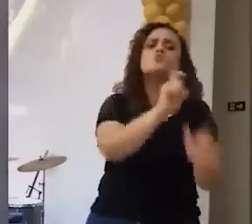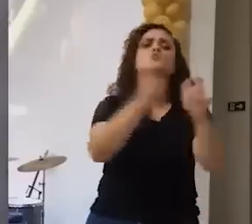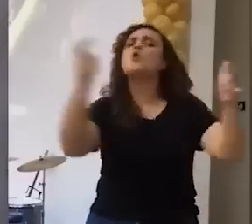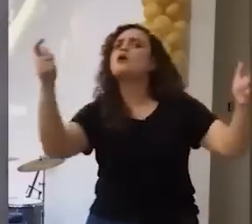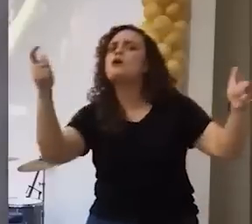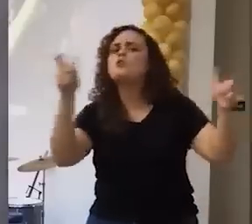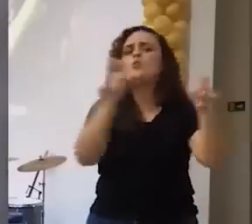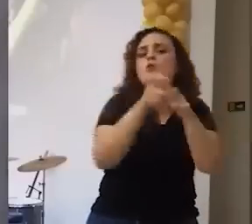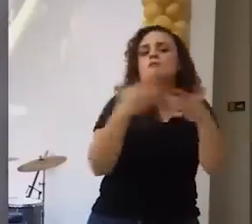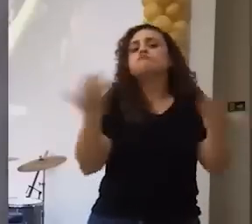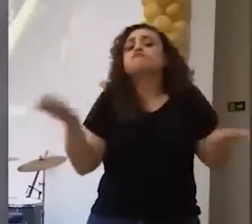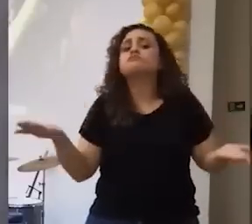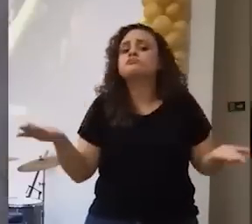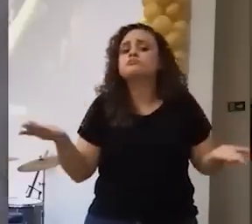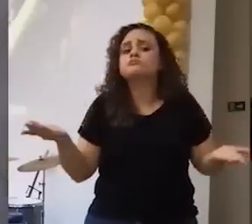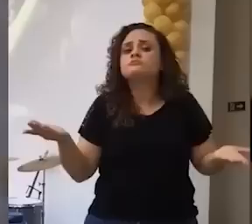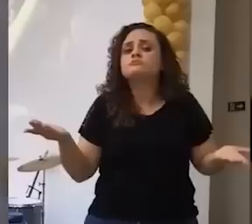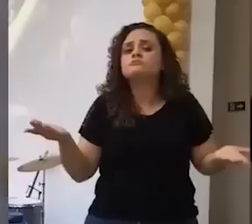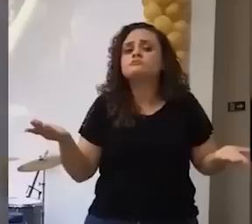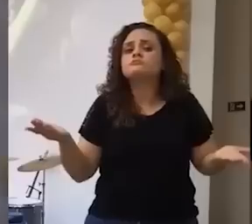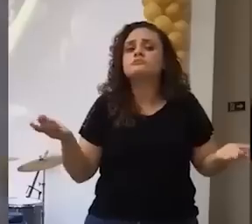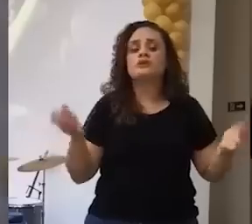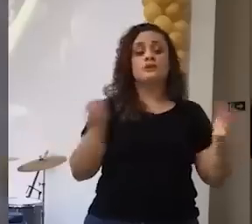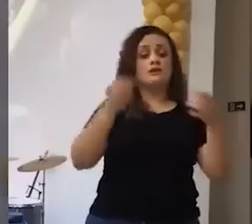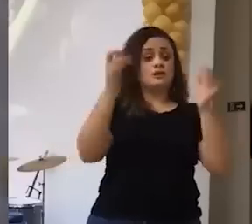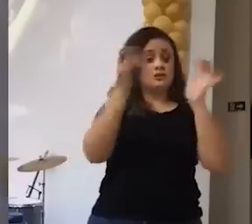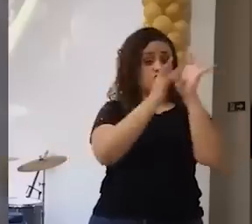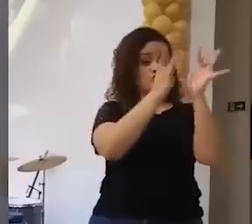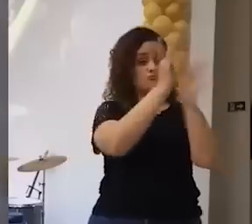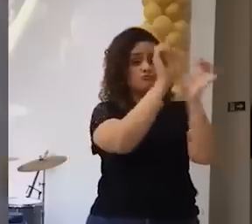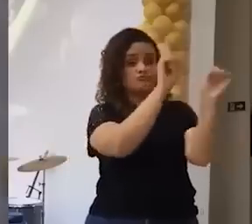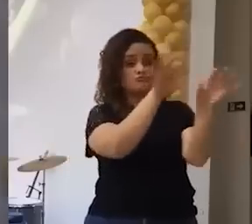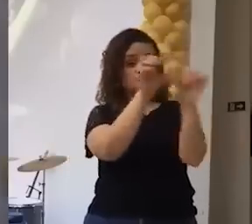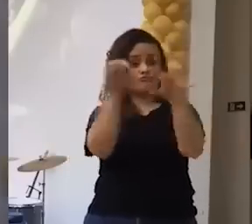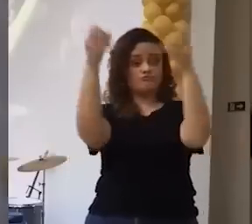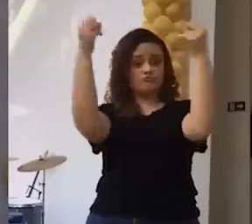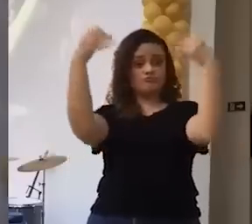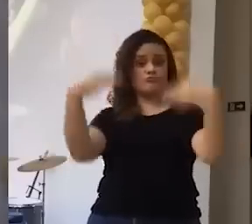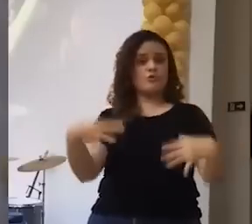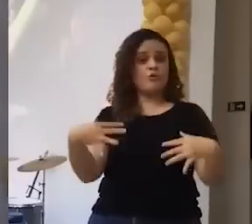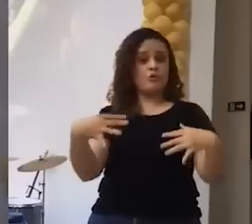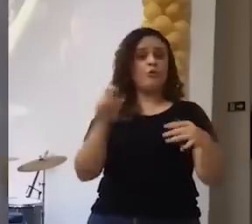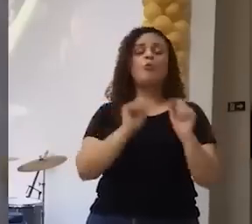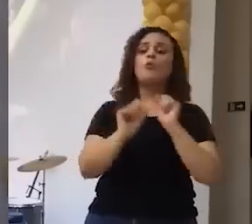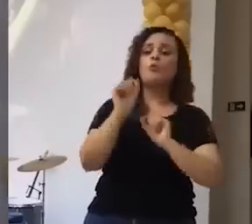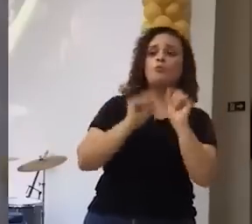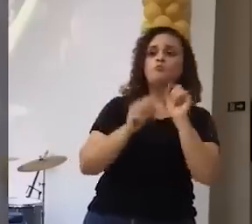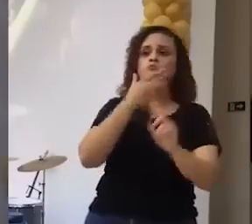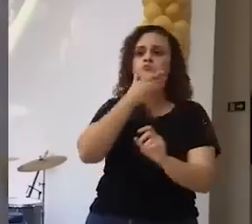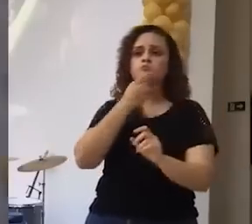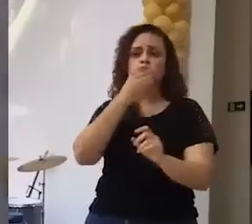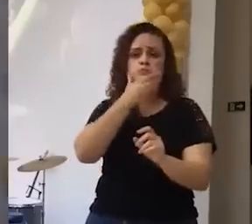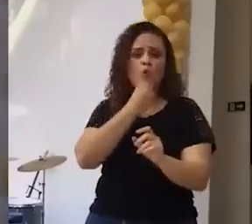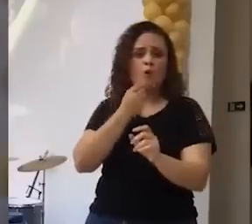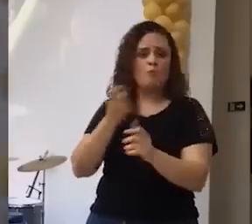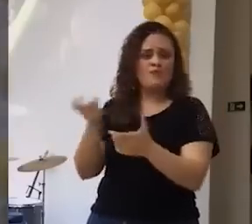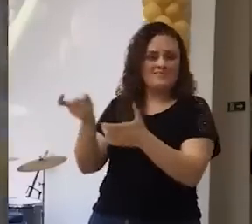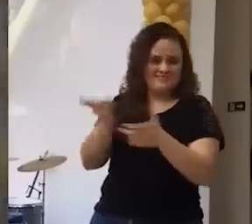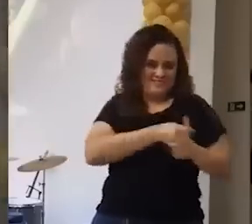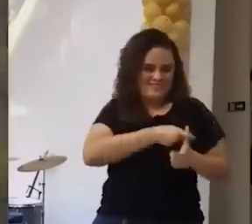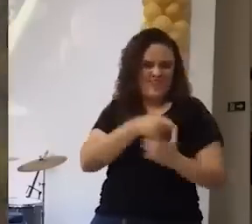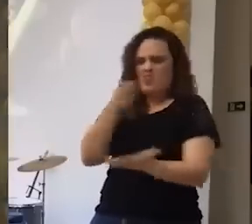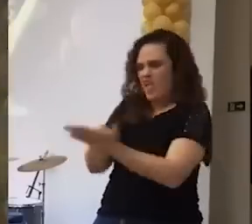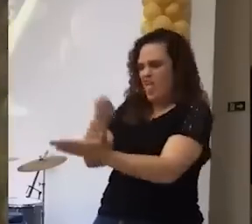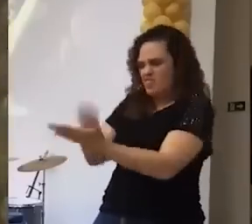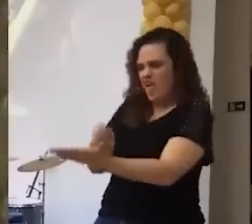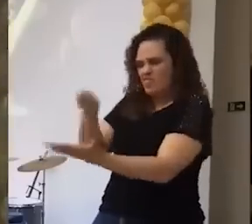Jesus contou uma parábola para ilustrar isso, a parábola do credor incompassivo. Ele contou que o rei acertava contas com